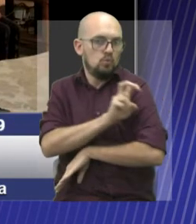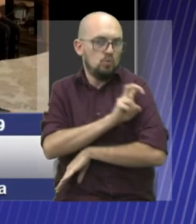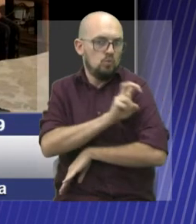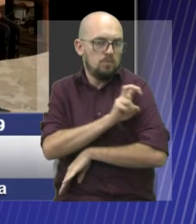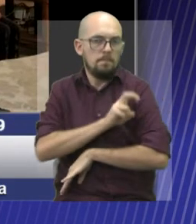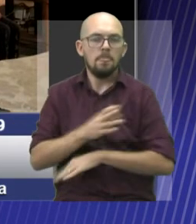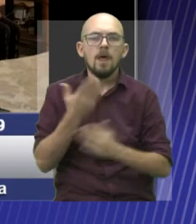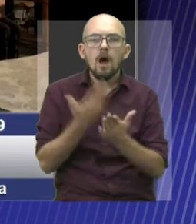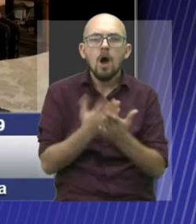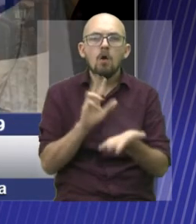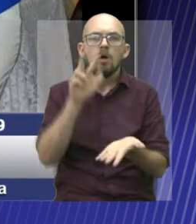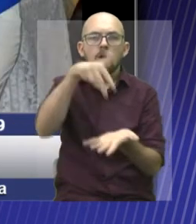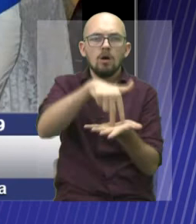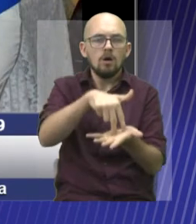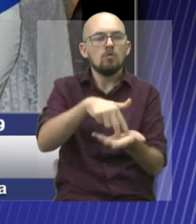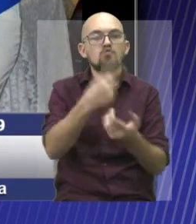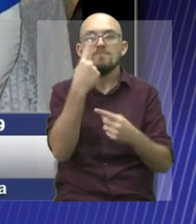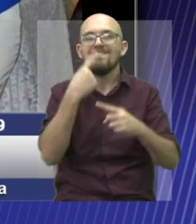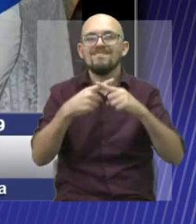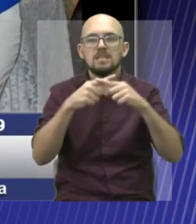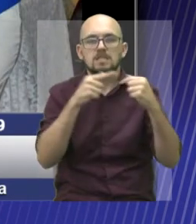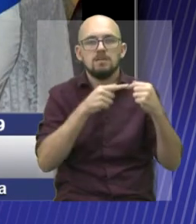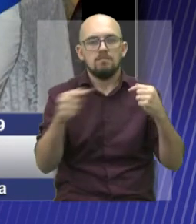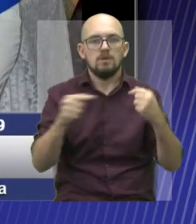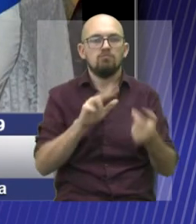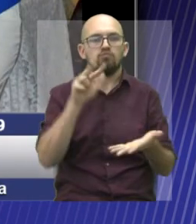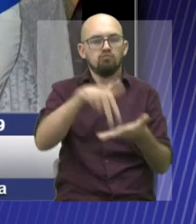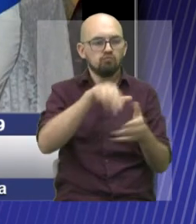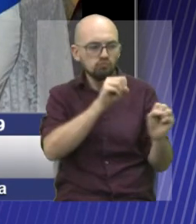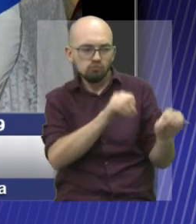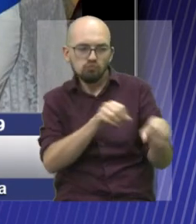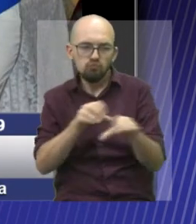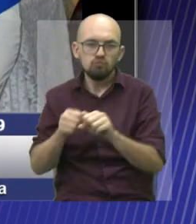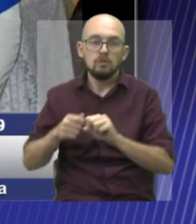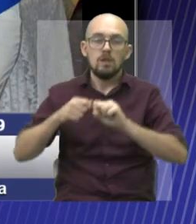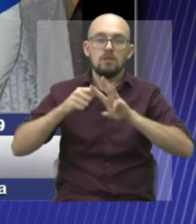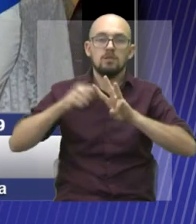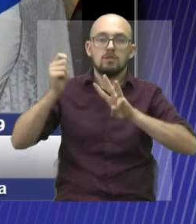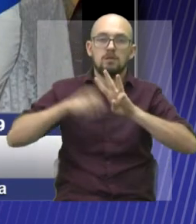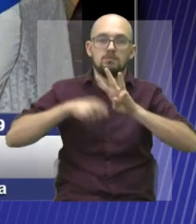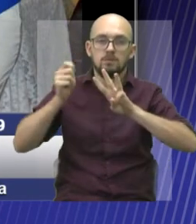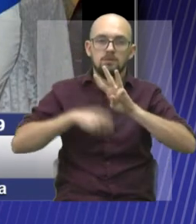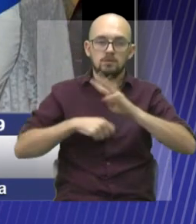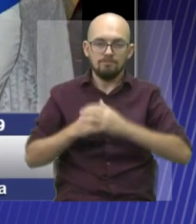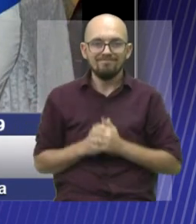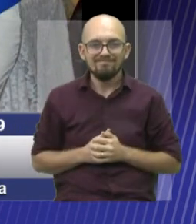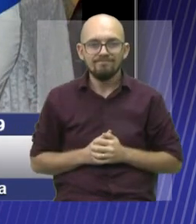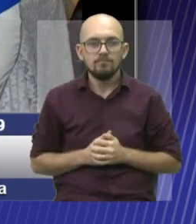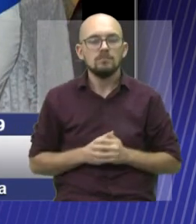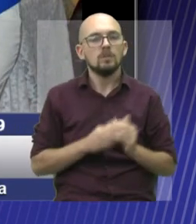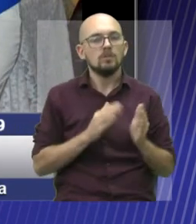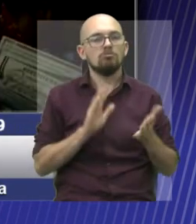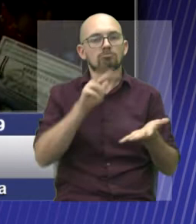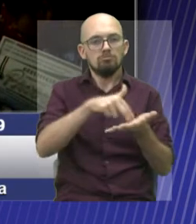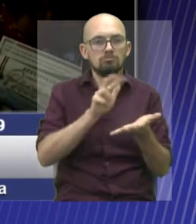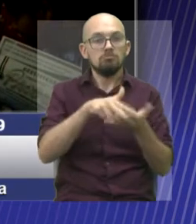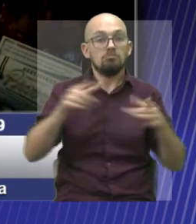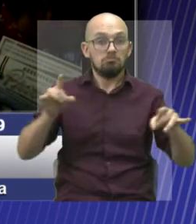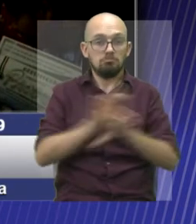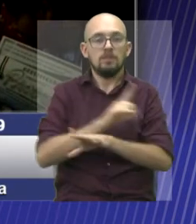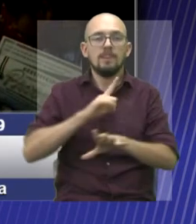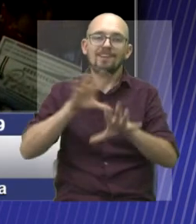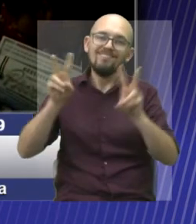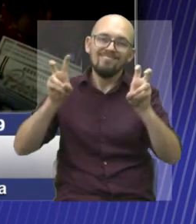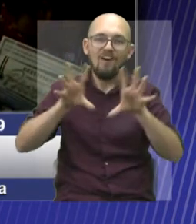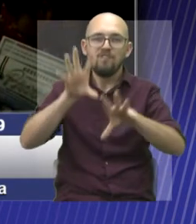aula aplicada uma vez por semana, durante um trimestre. O encerramento do programa se dá com a formatura, com a participação